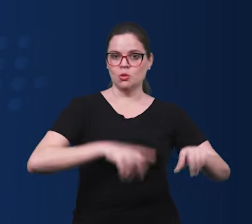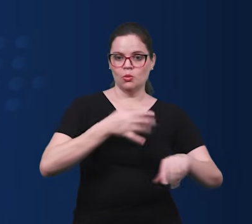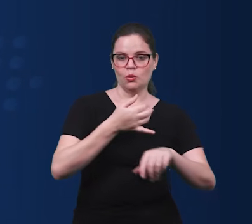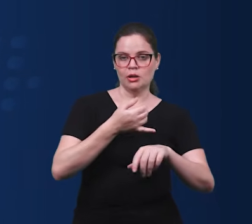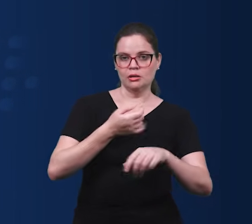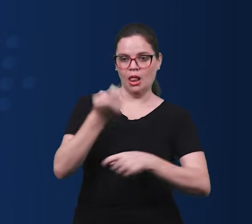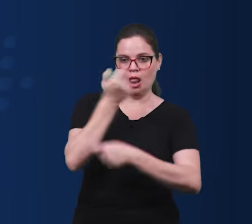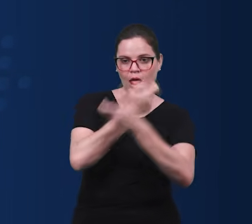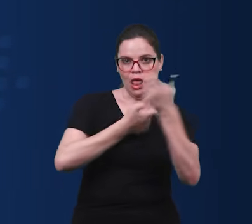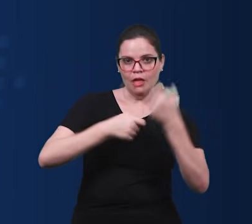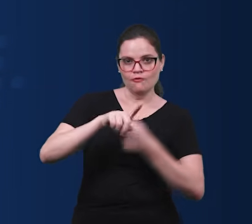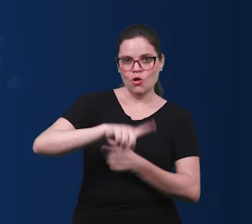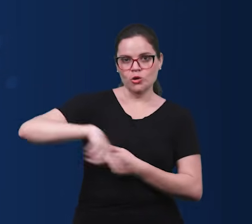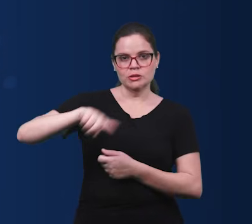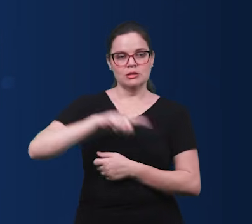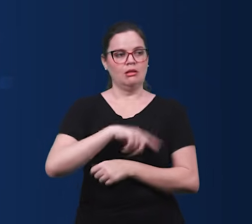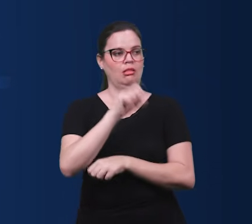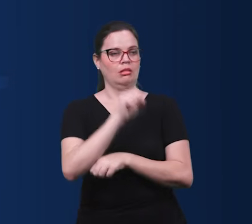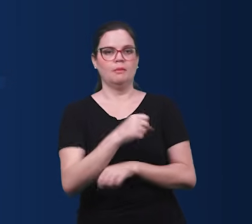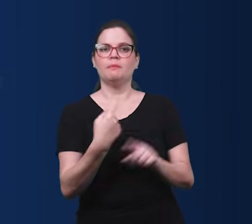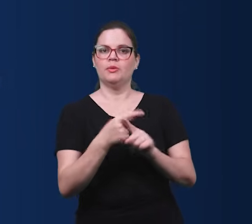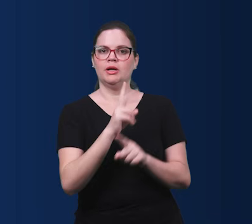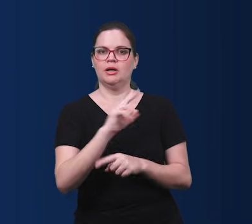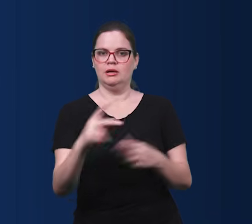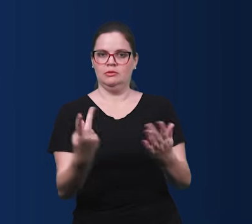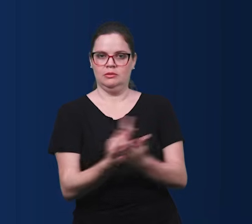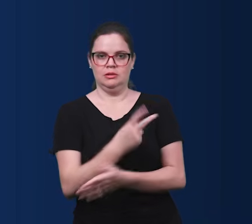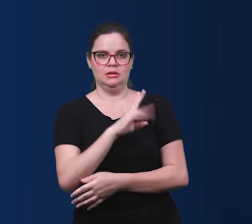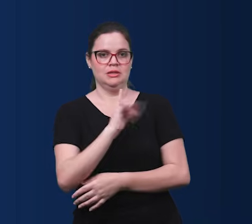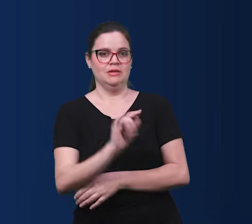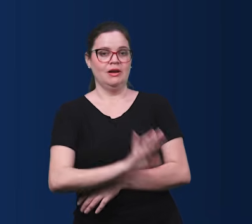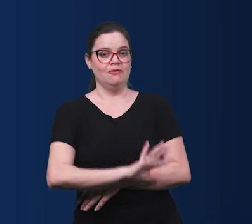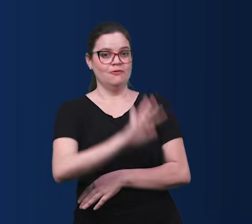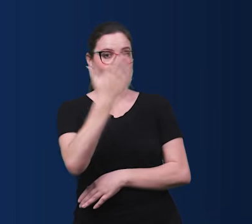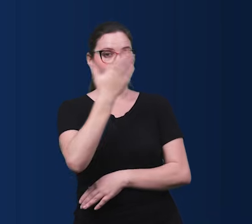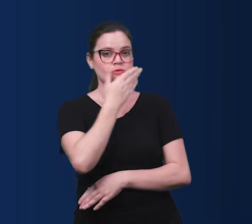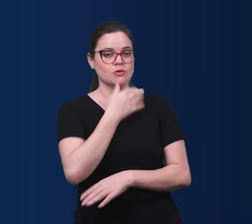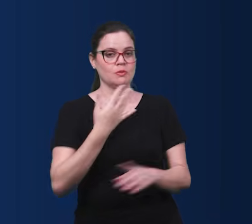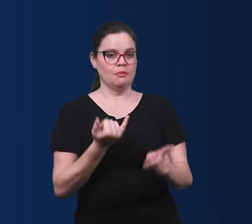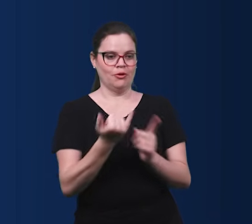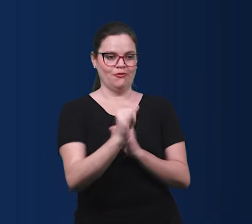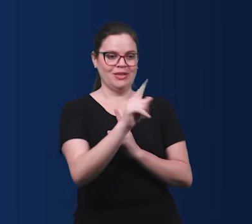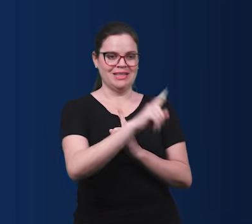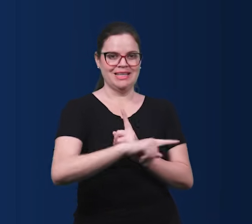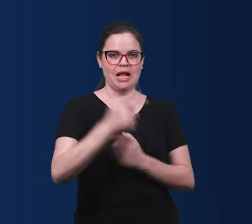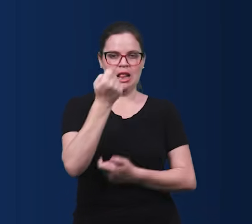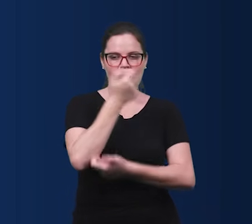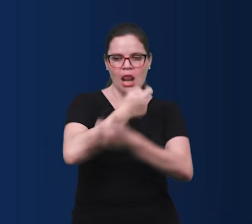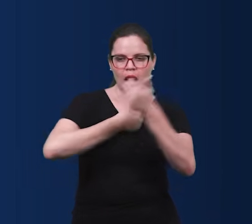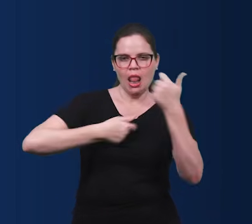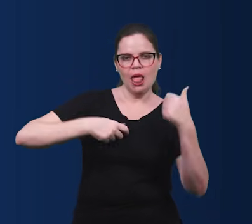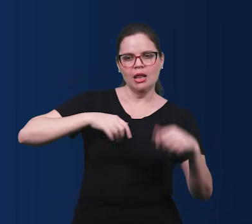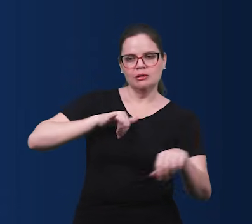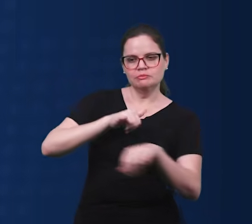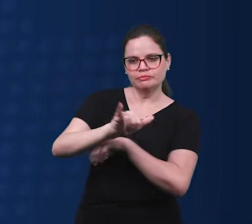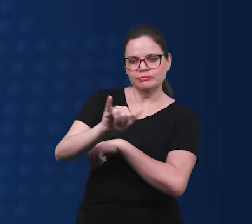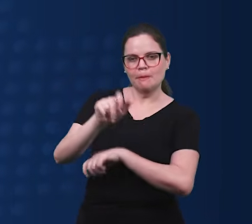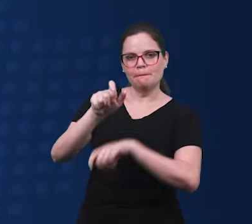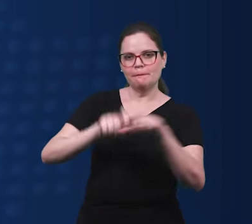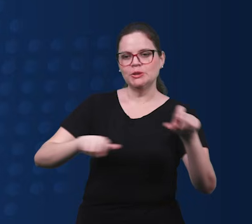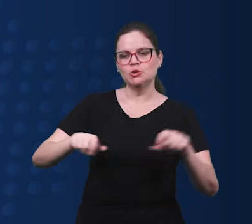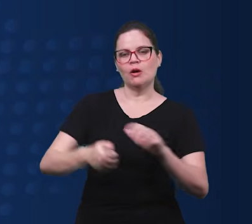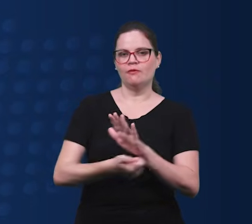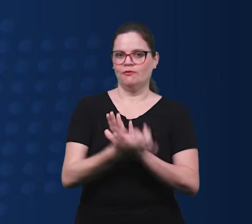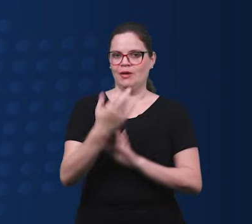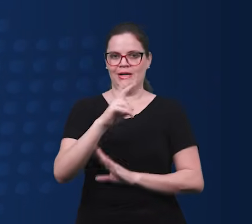engane. Surgirão, verso 11, e surgirão muitos falsos profetas e enganarão a muitos. E